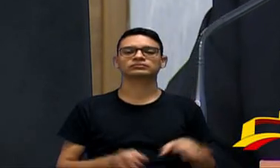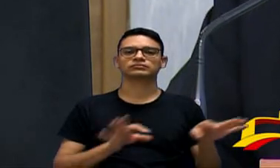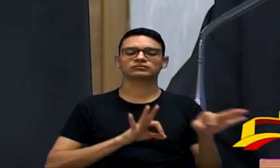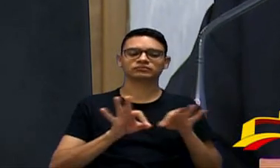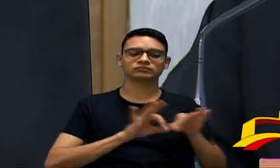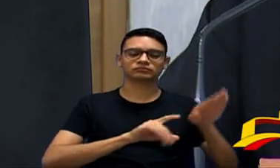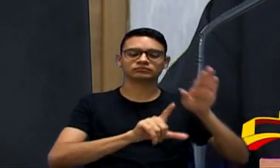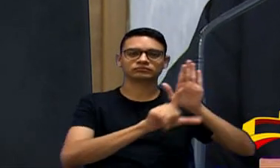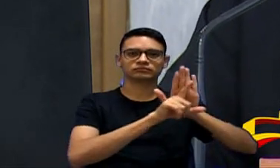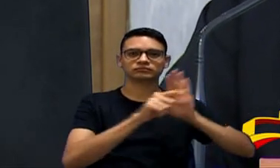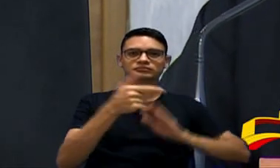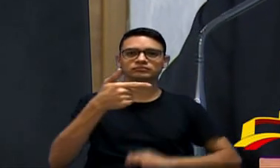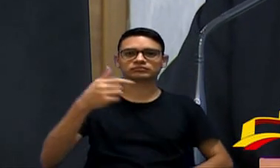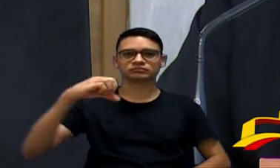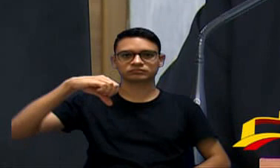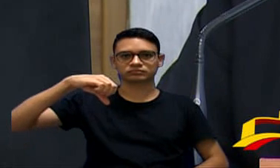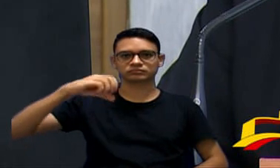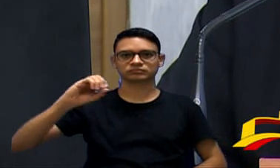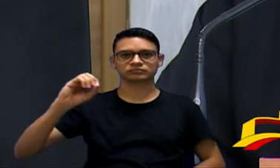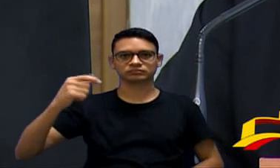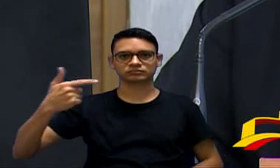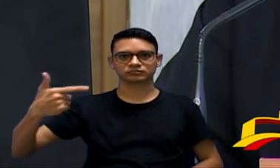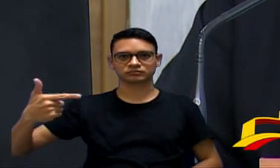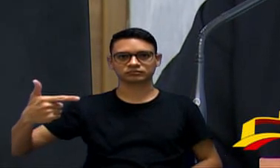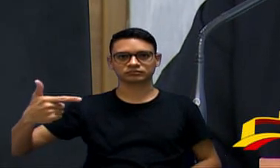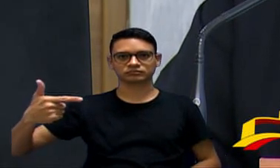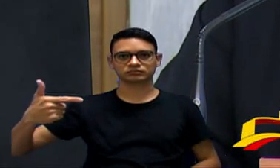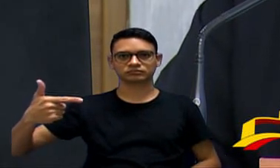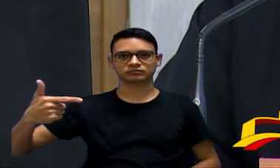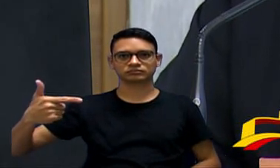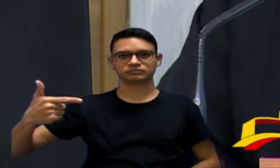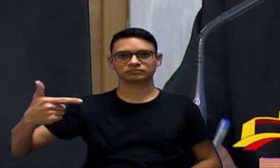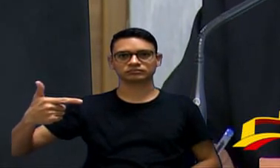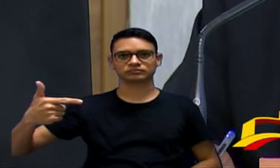Projeto de lei 2902,